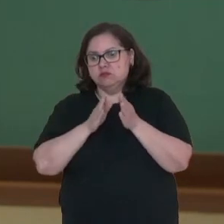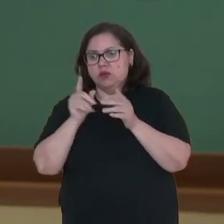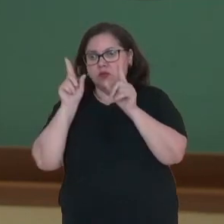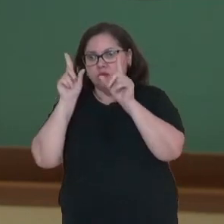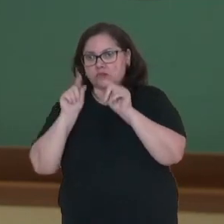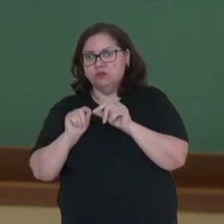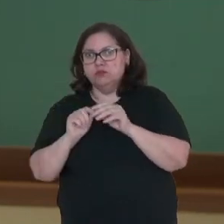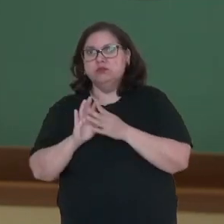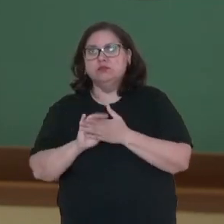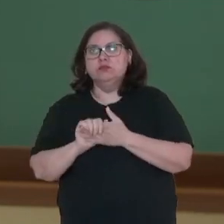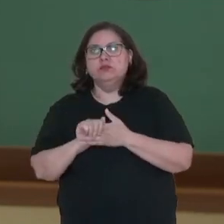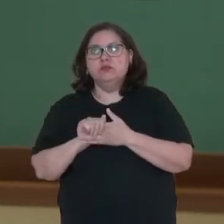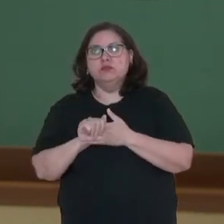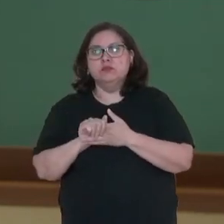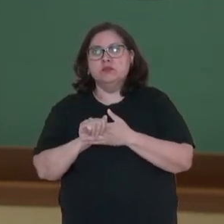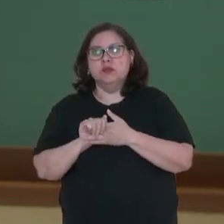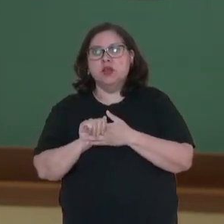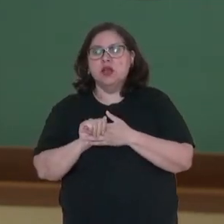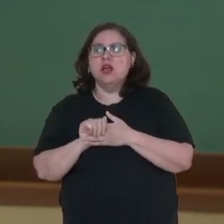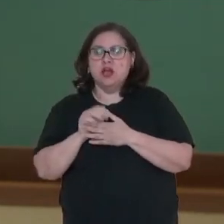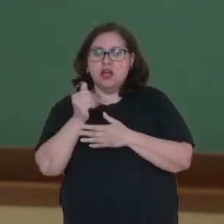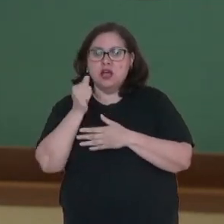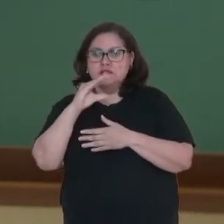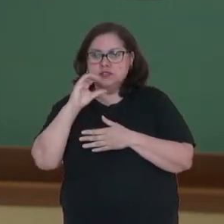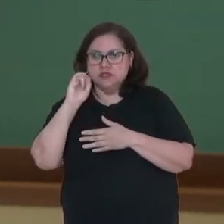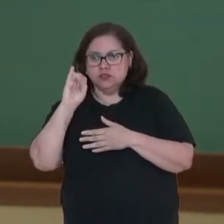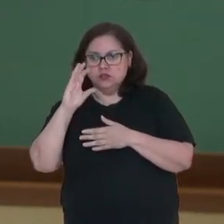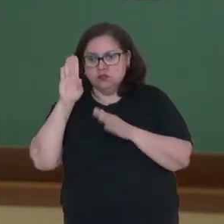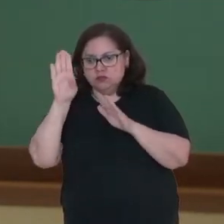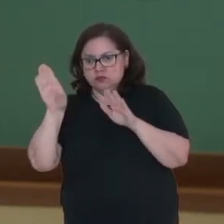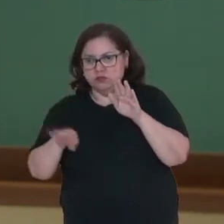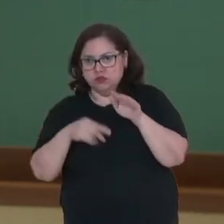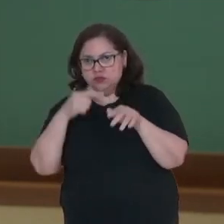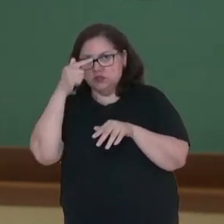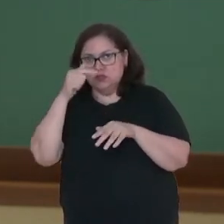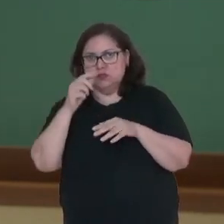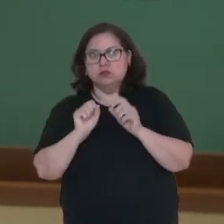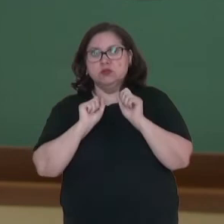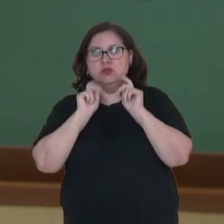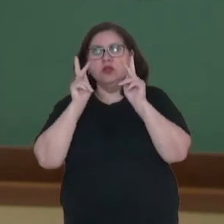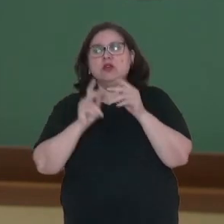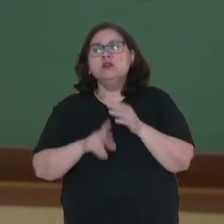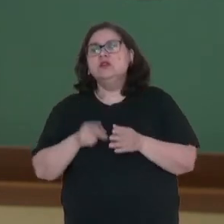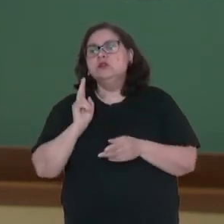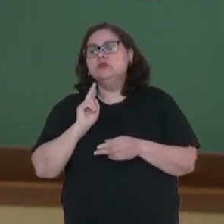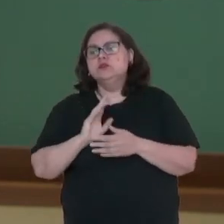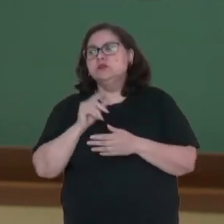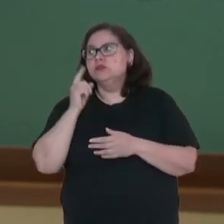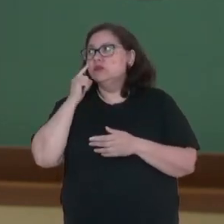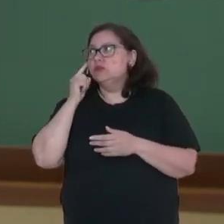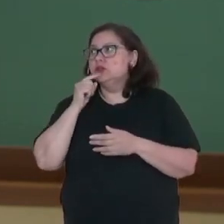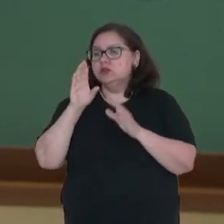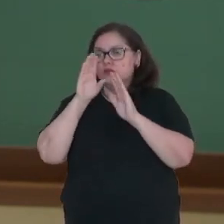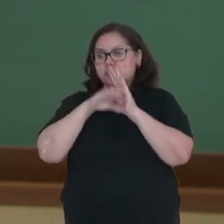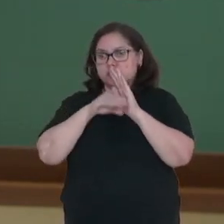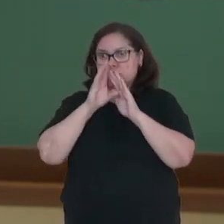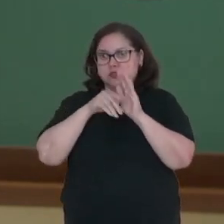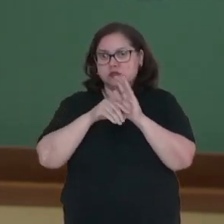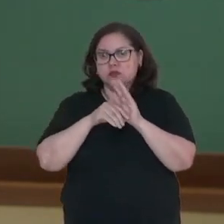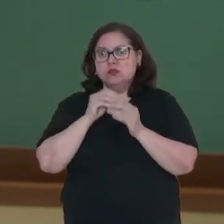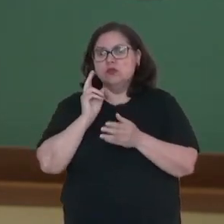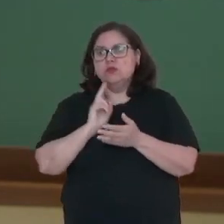o maior, tá? Mas ainda é ácido porque é abaixo de 7. Ok, agora vamos ver esse conceito aqui